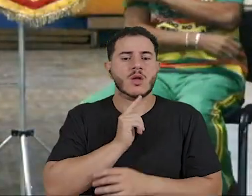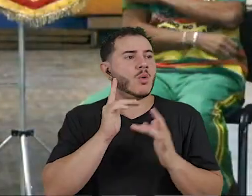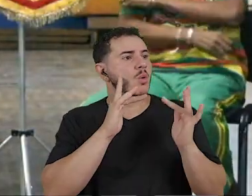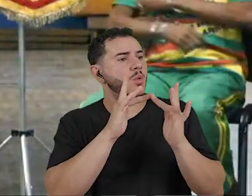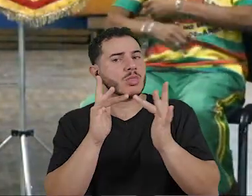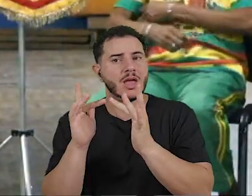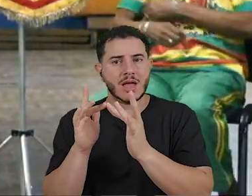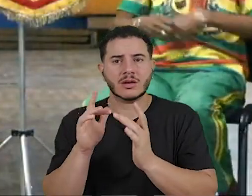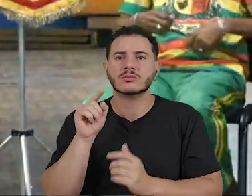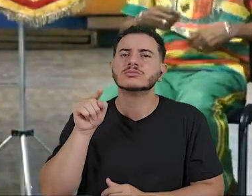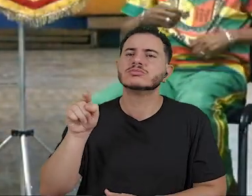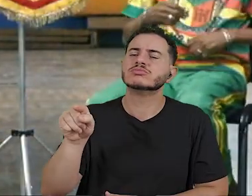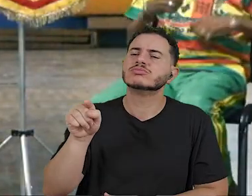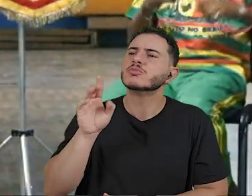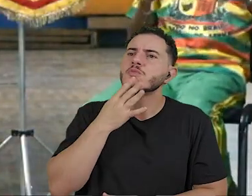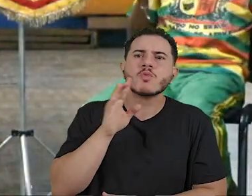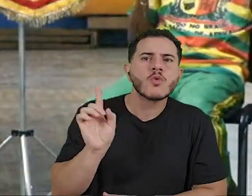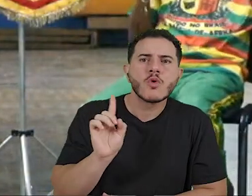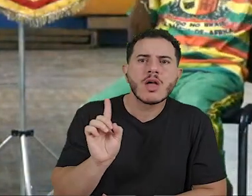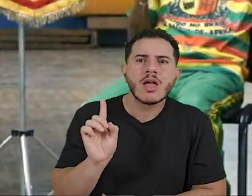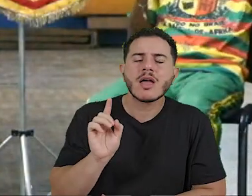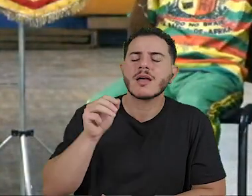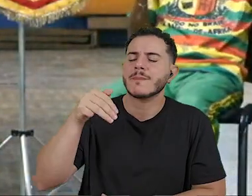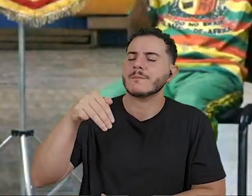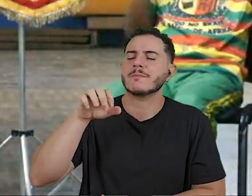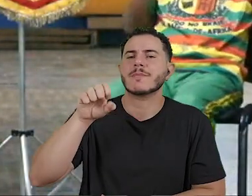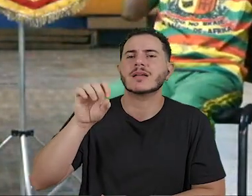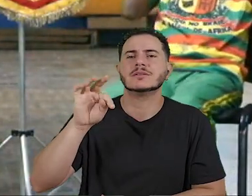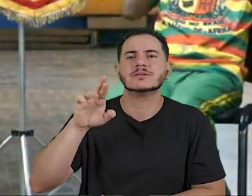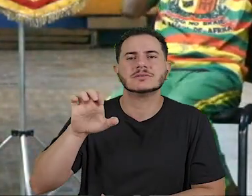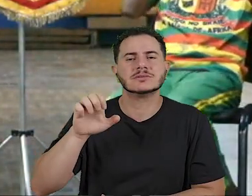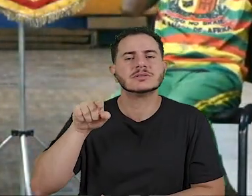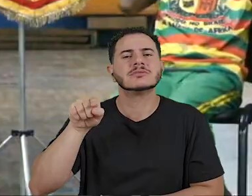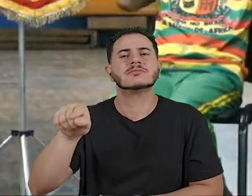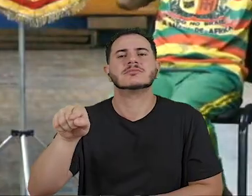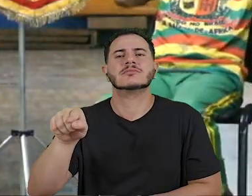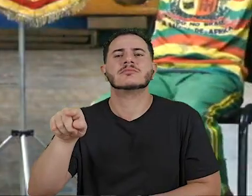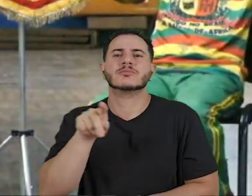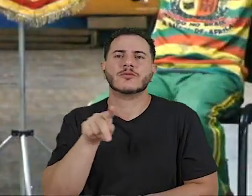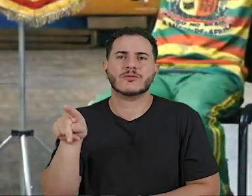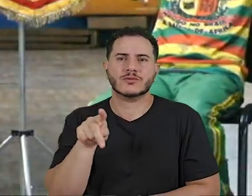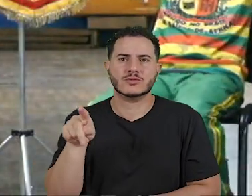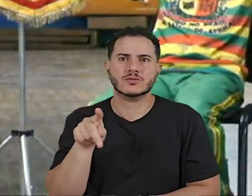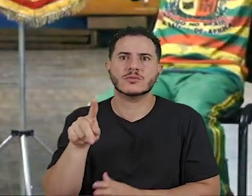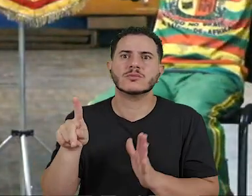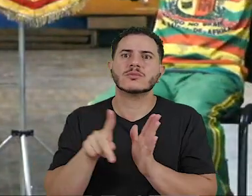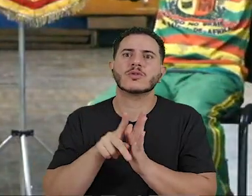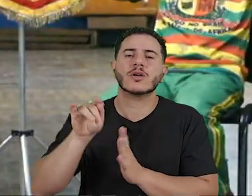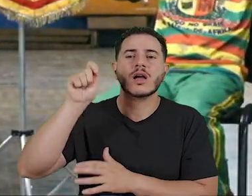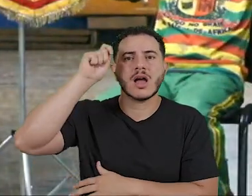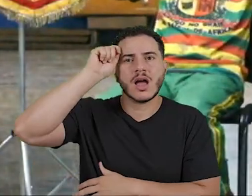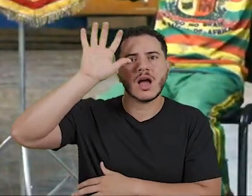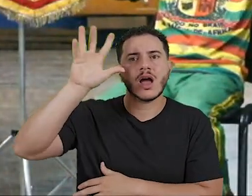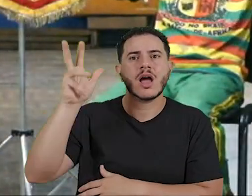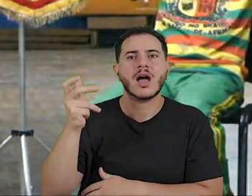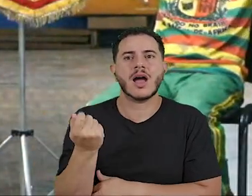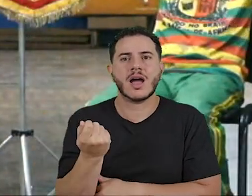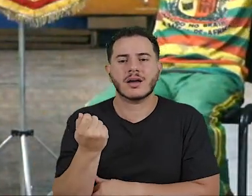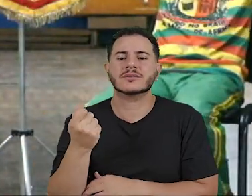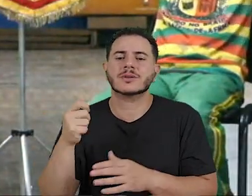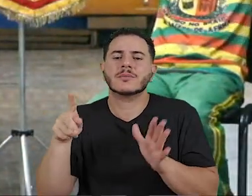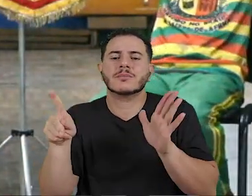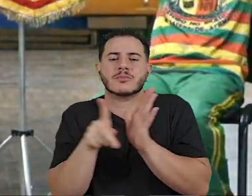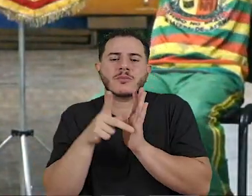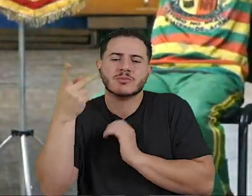Walter, ele é fundador e mestre da percussão da nação Raízes de África. A